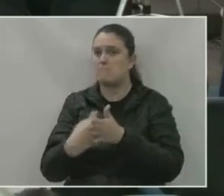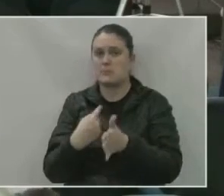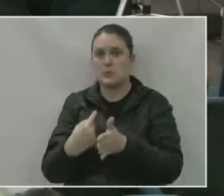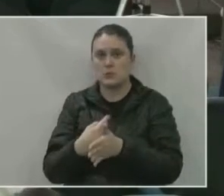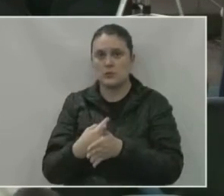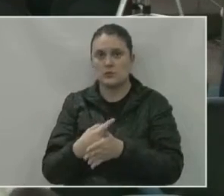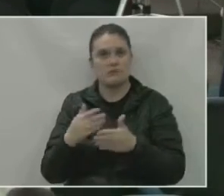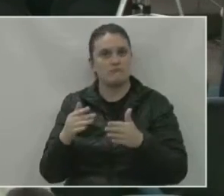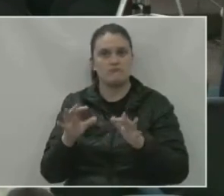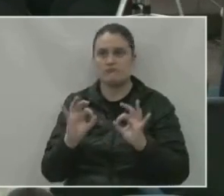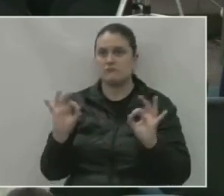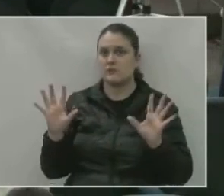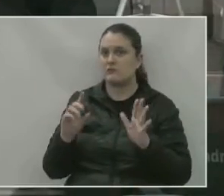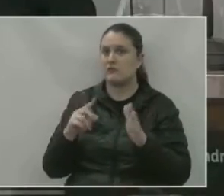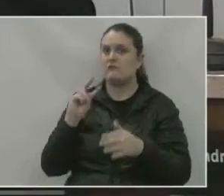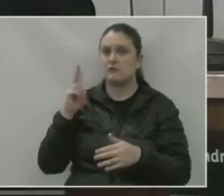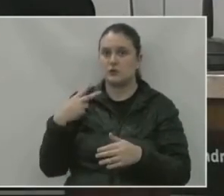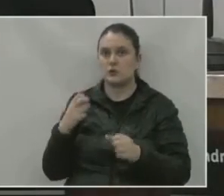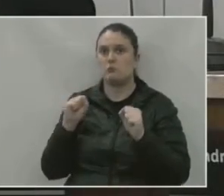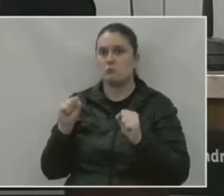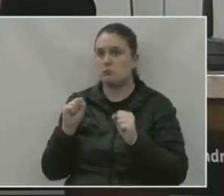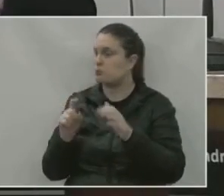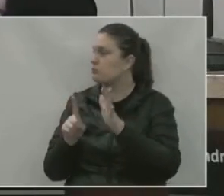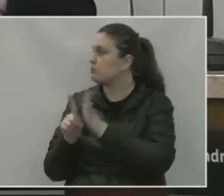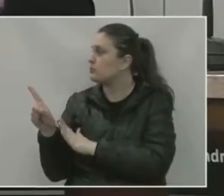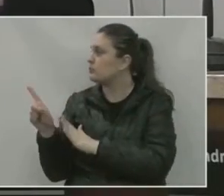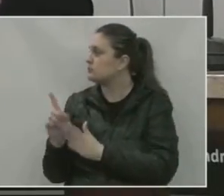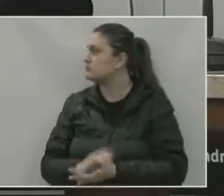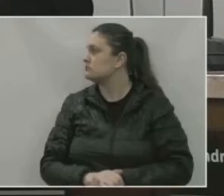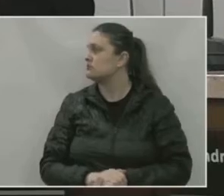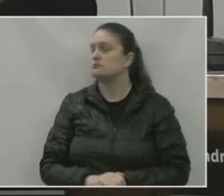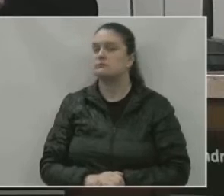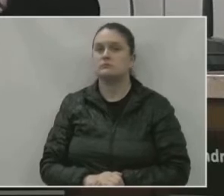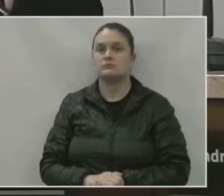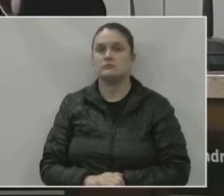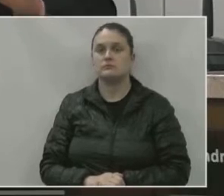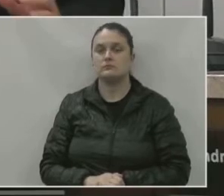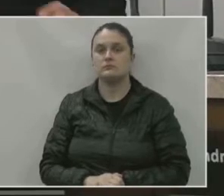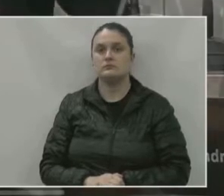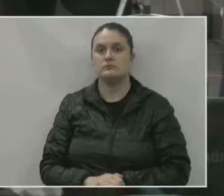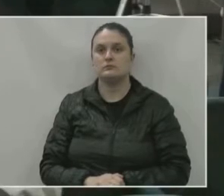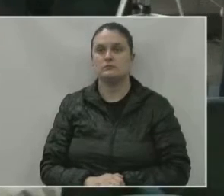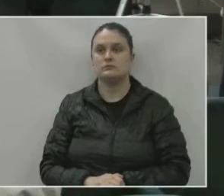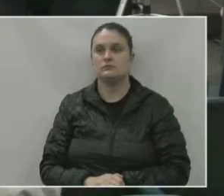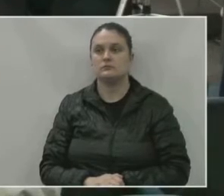Deixa aberta a palavra aos senhores vereadores, quem quiser fazer alguma indagação sobre